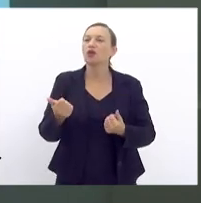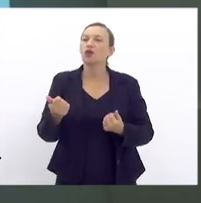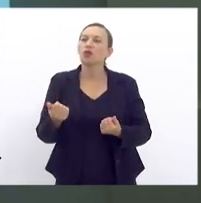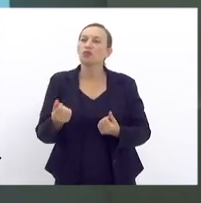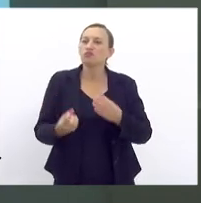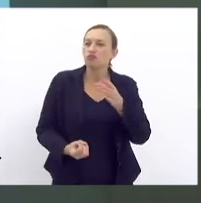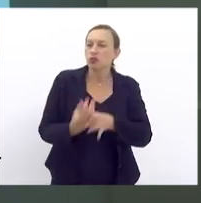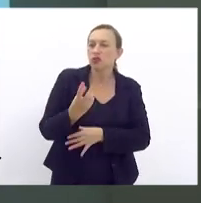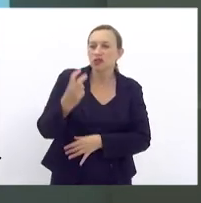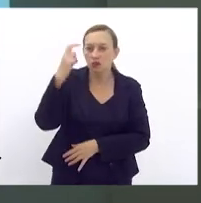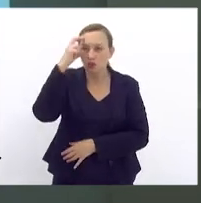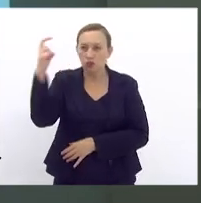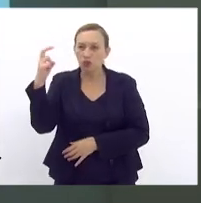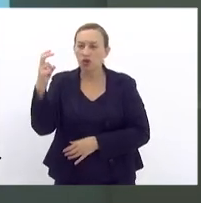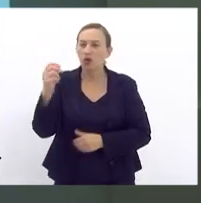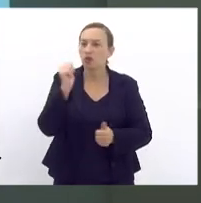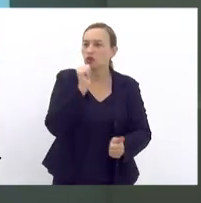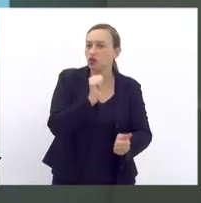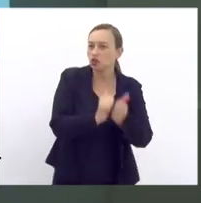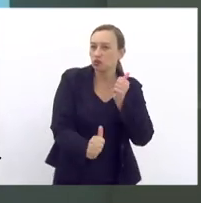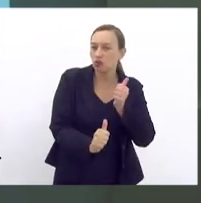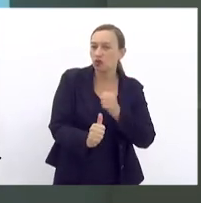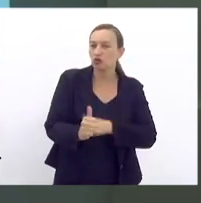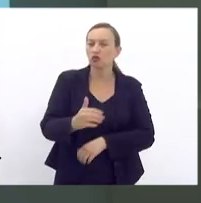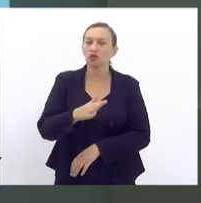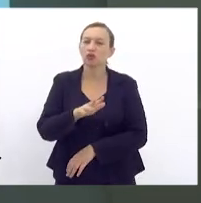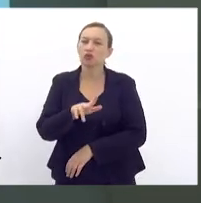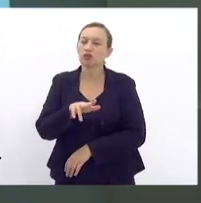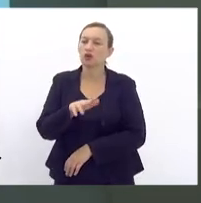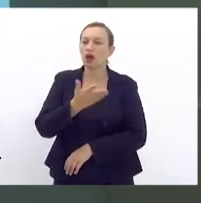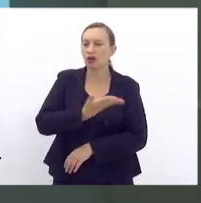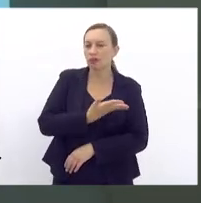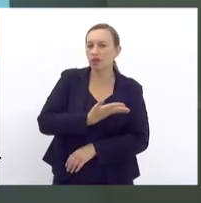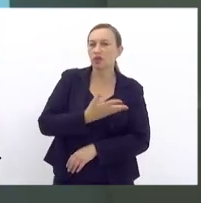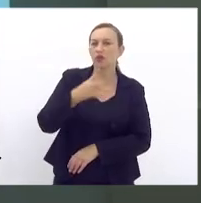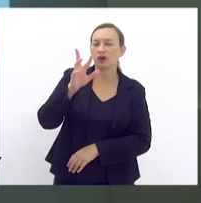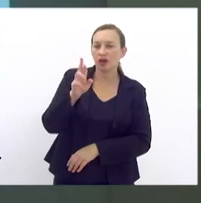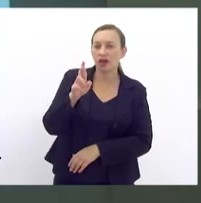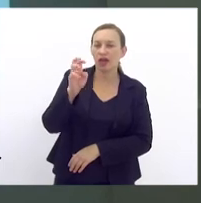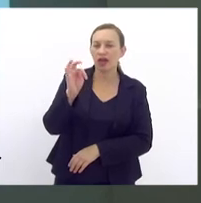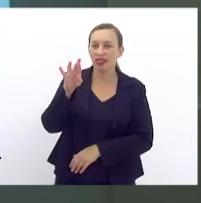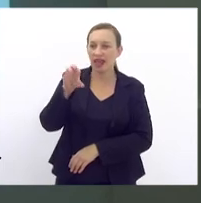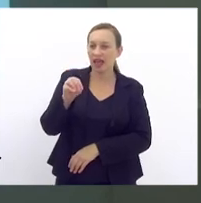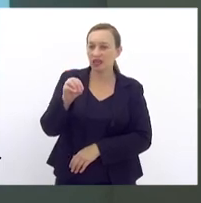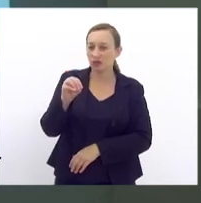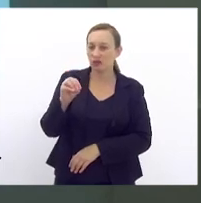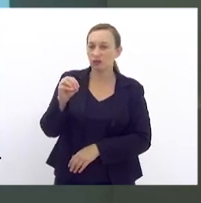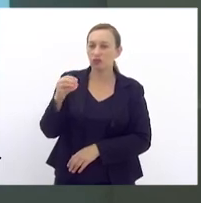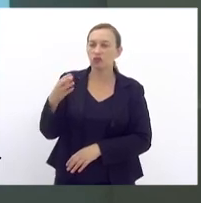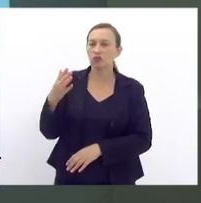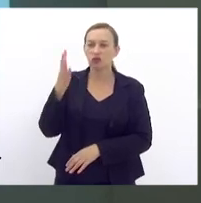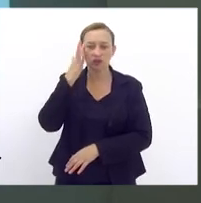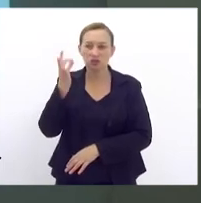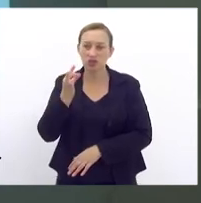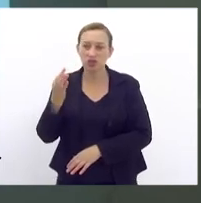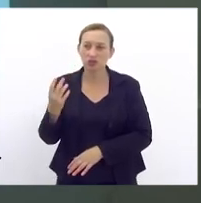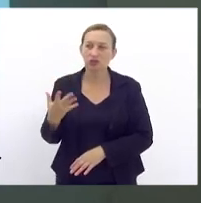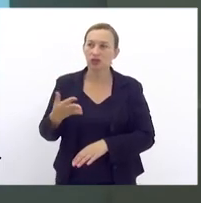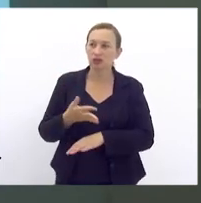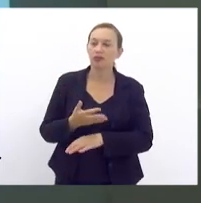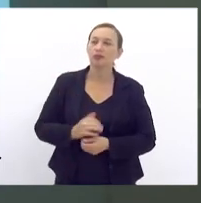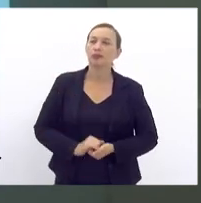é onde entra eu o nosso o nosso irmão Renato que tava aqui ainda pouco não sei onde ele onde ele tá mas ele tá por aí em algum lugar